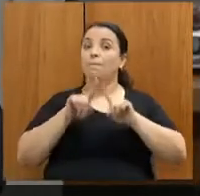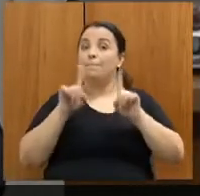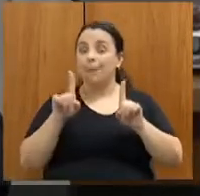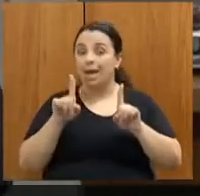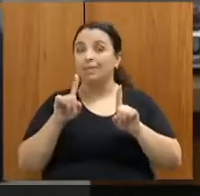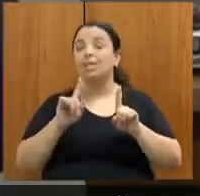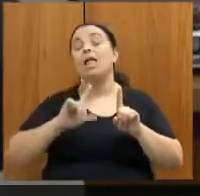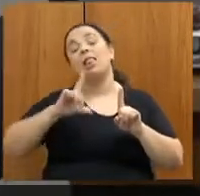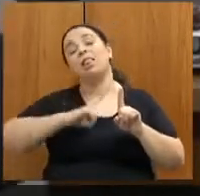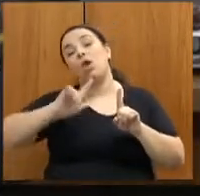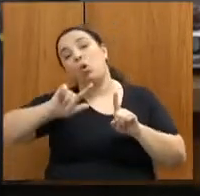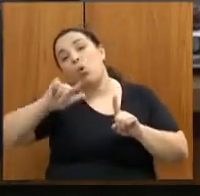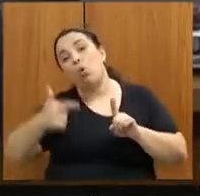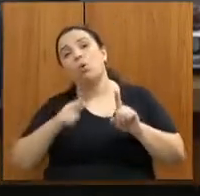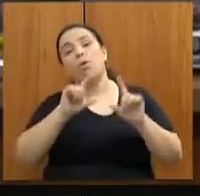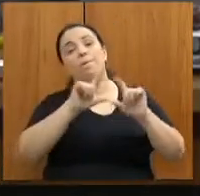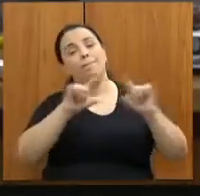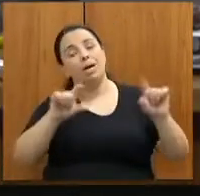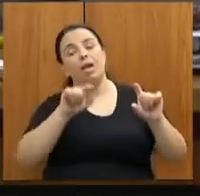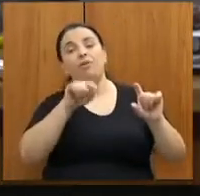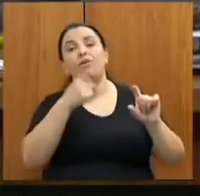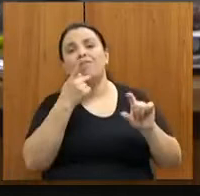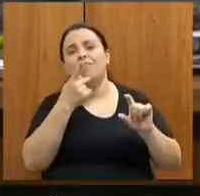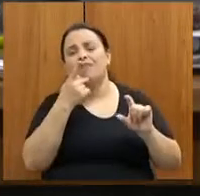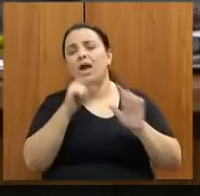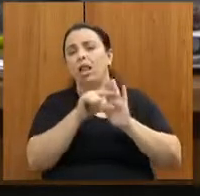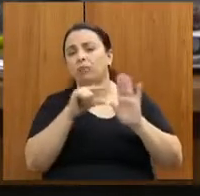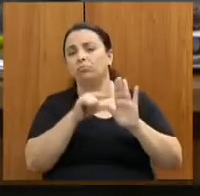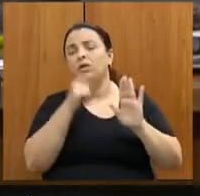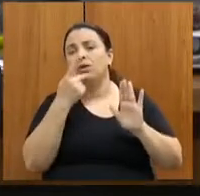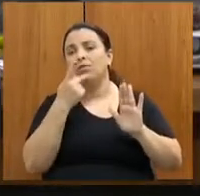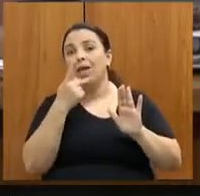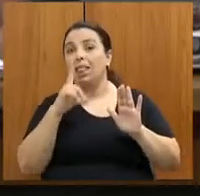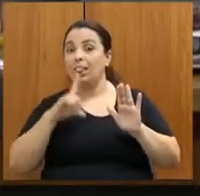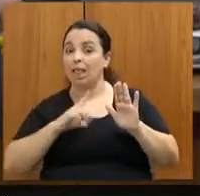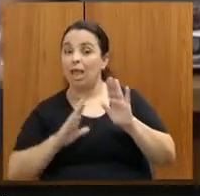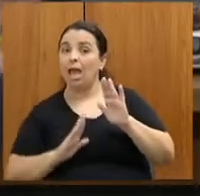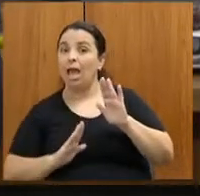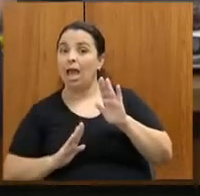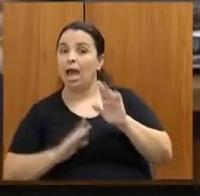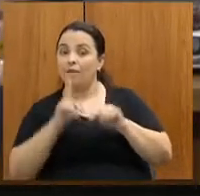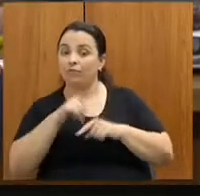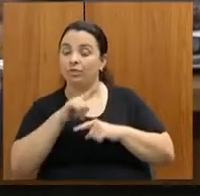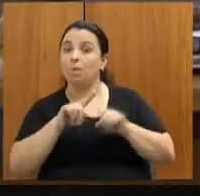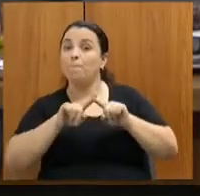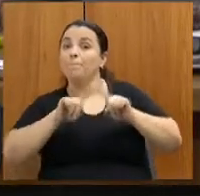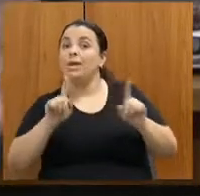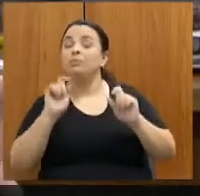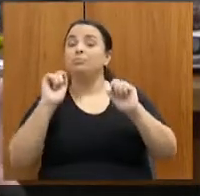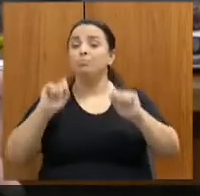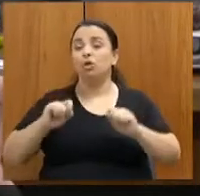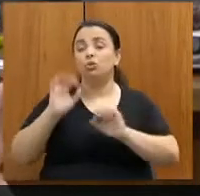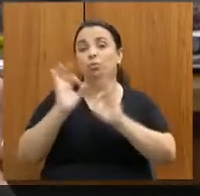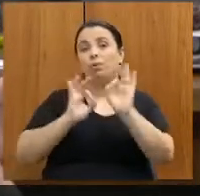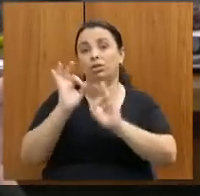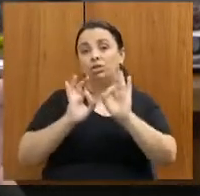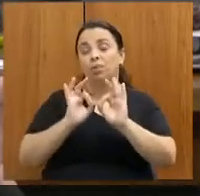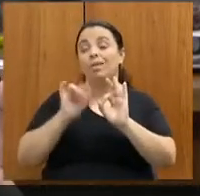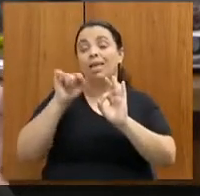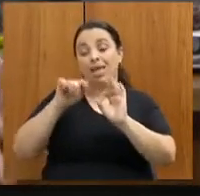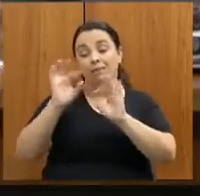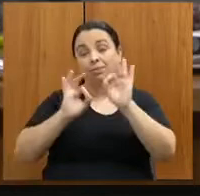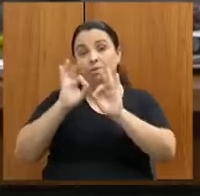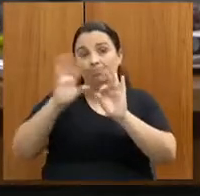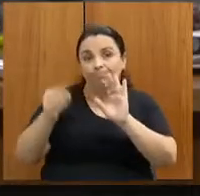existe um barato que excepciona a situações que apesar da vedação o senhor pode fazer um planejamento entrar dentro do plano